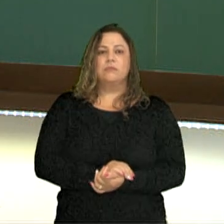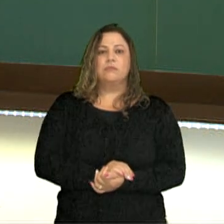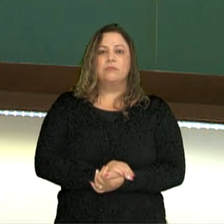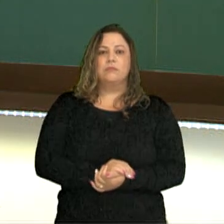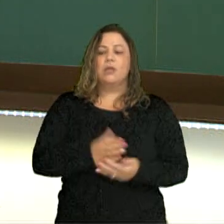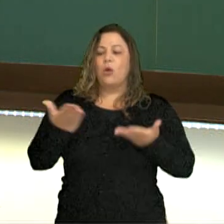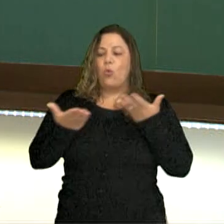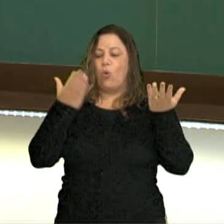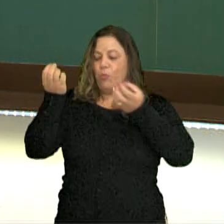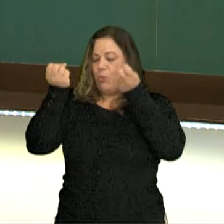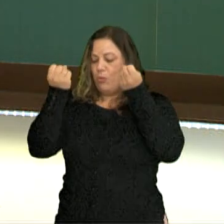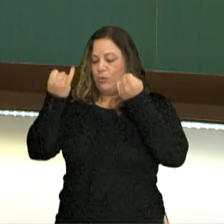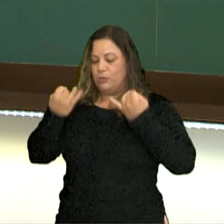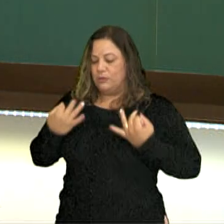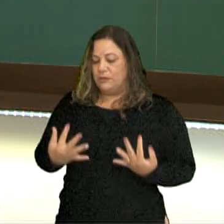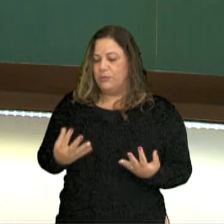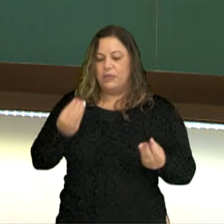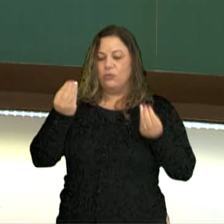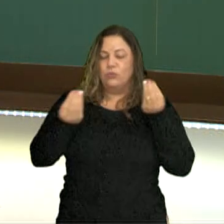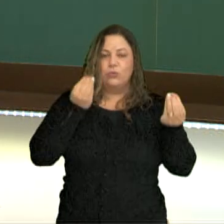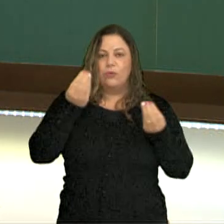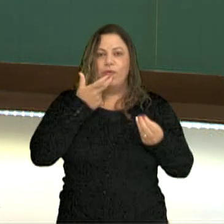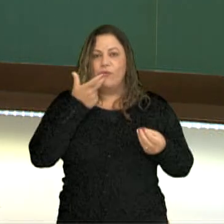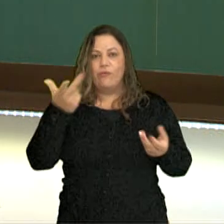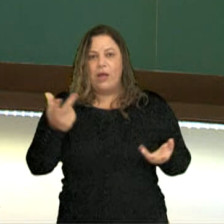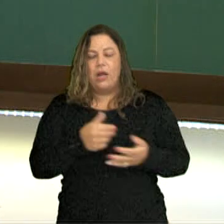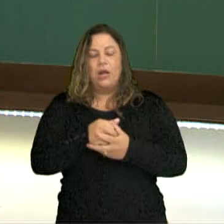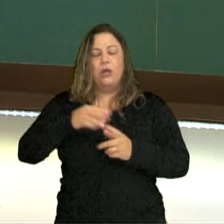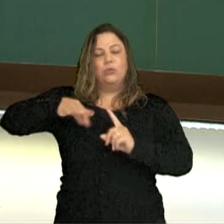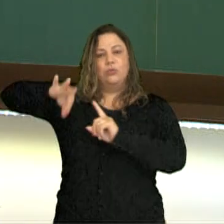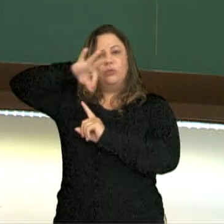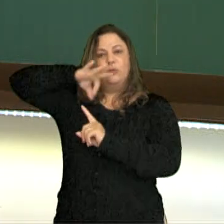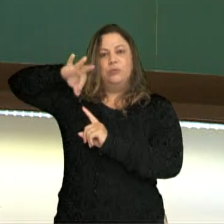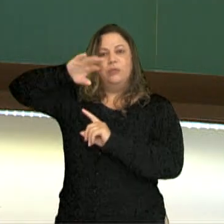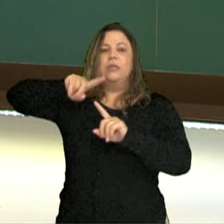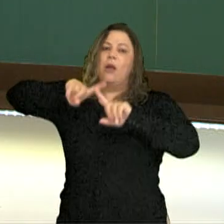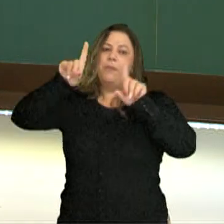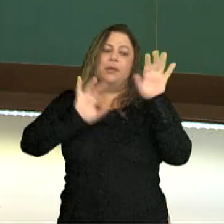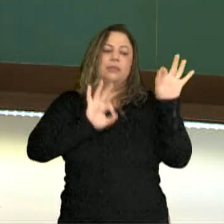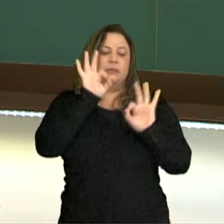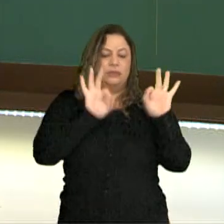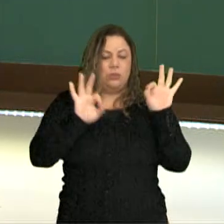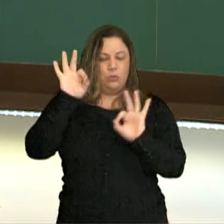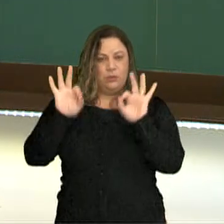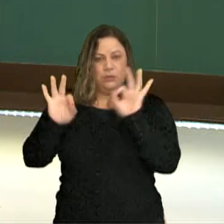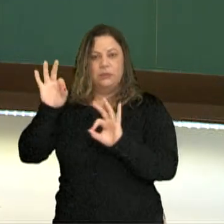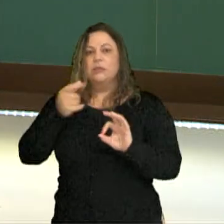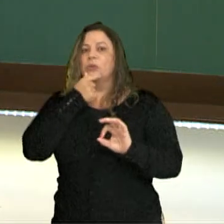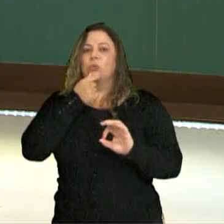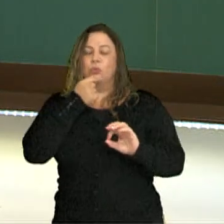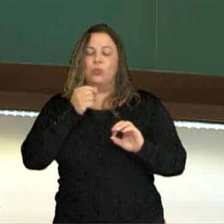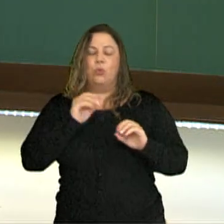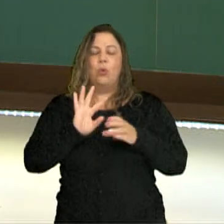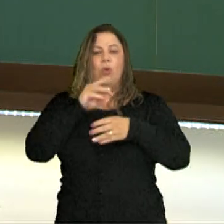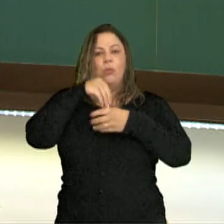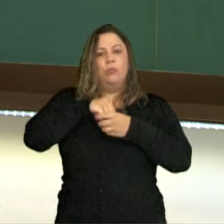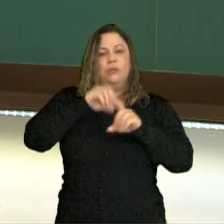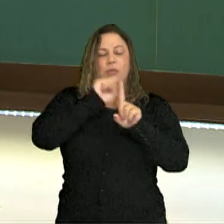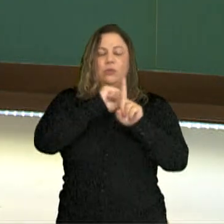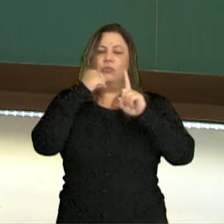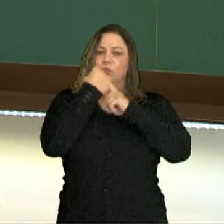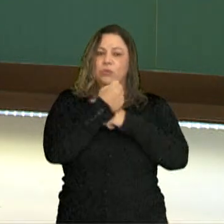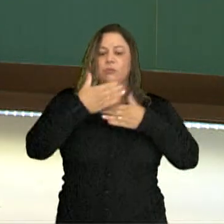como que eu posso explicar para vocês? Eu não estou falando do espiritual, eu estou falando da organização do homem na sociedade a partir do